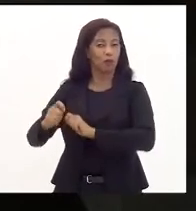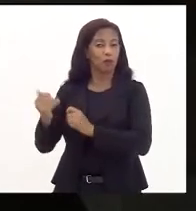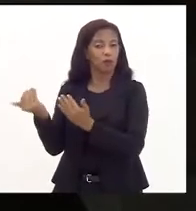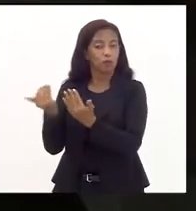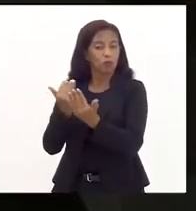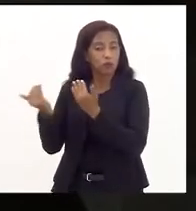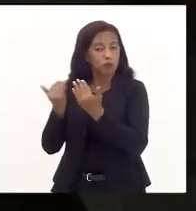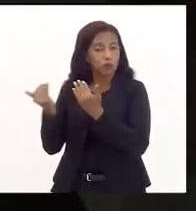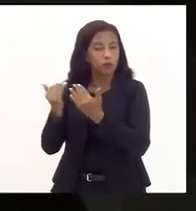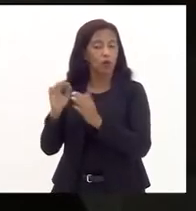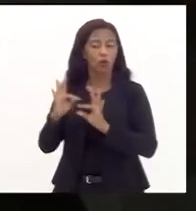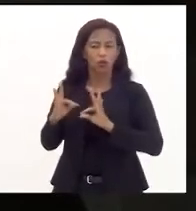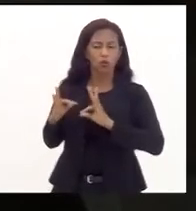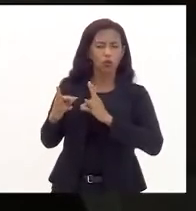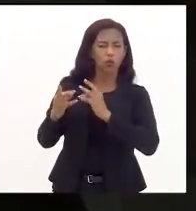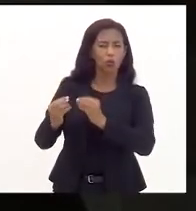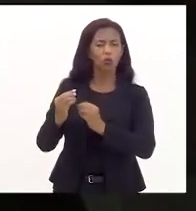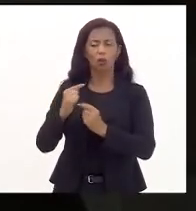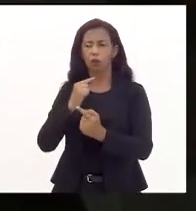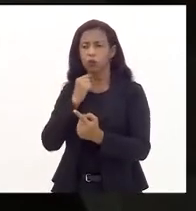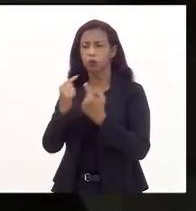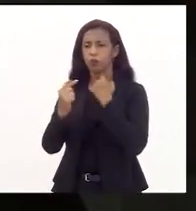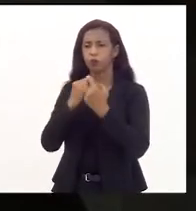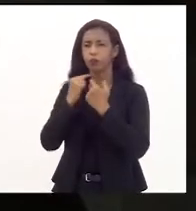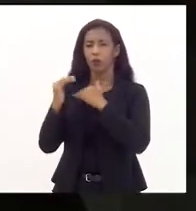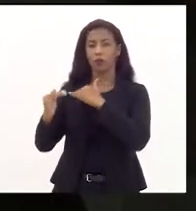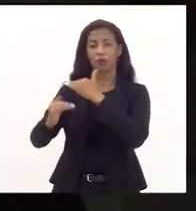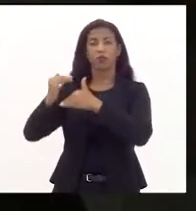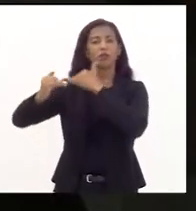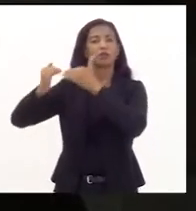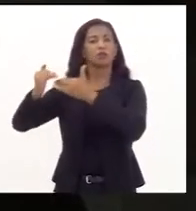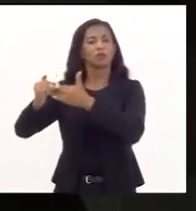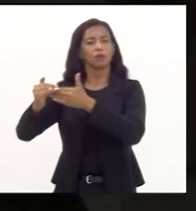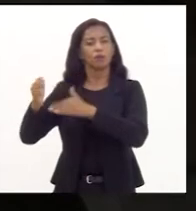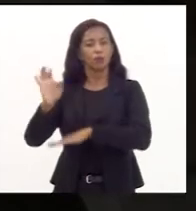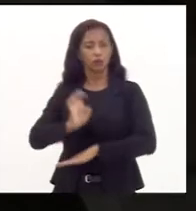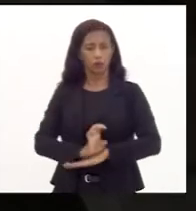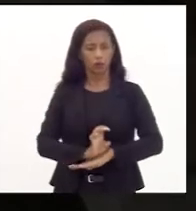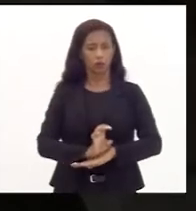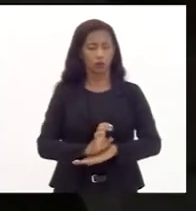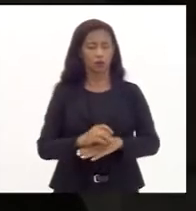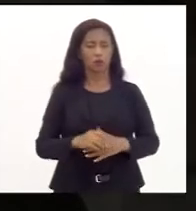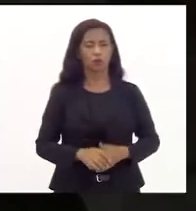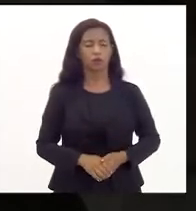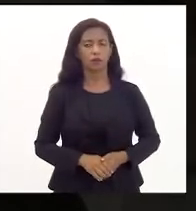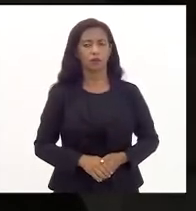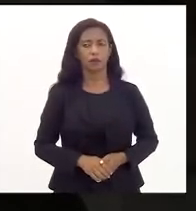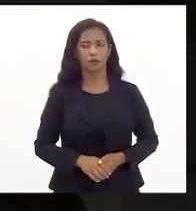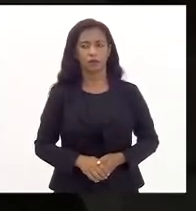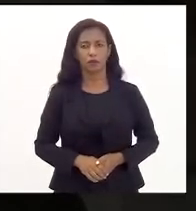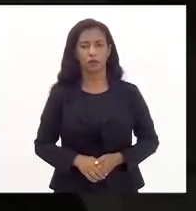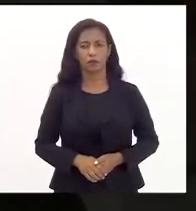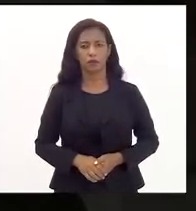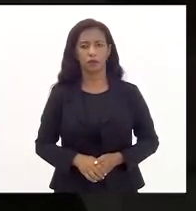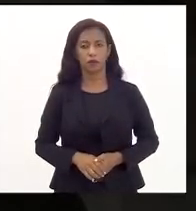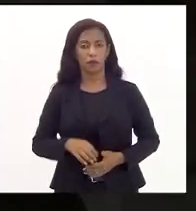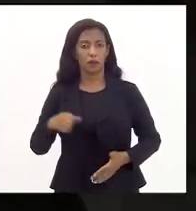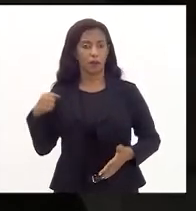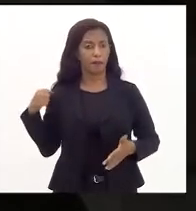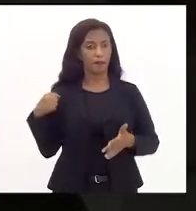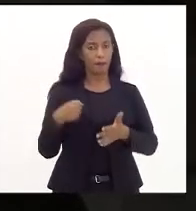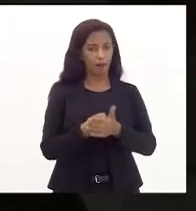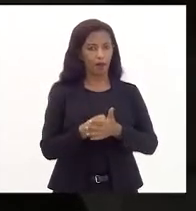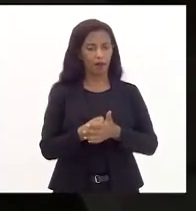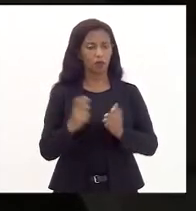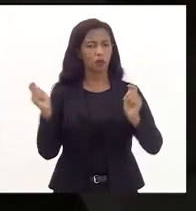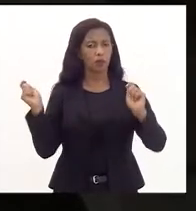simulada todas as hipóteses de desenvolvimento desse Estado. E o impacto que